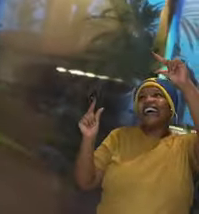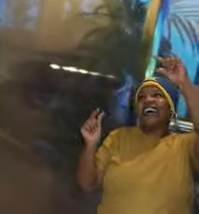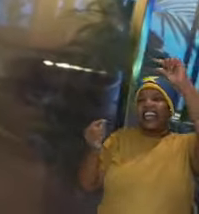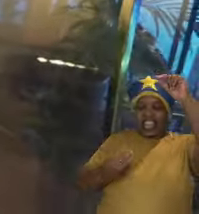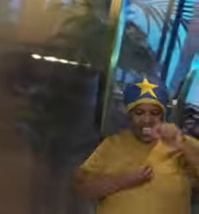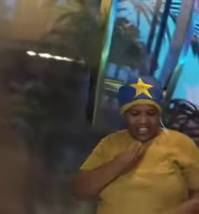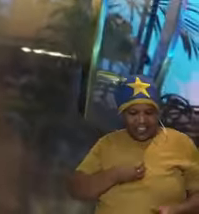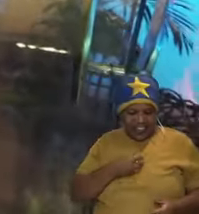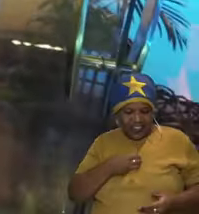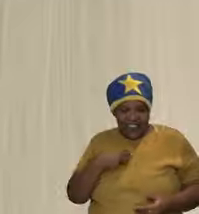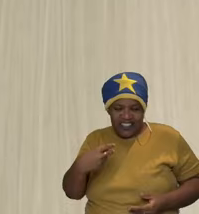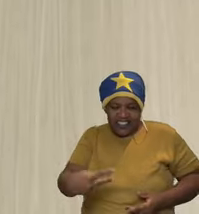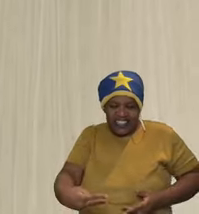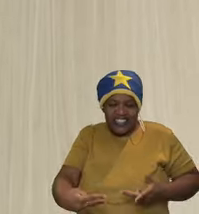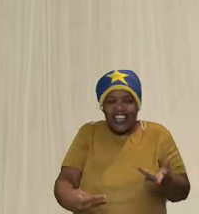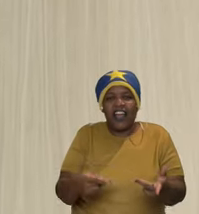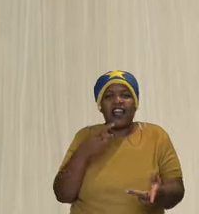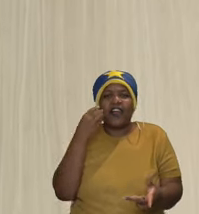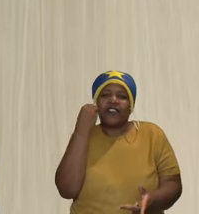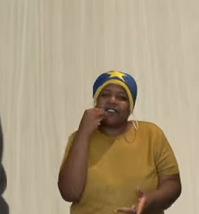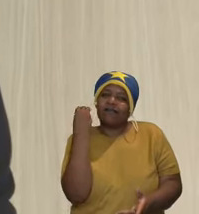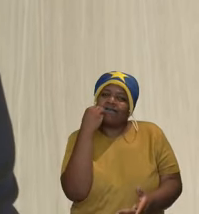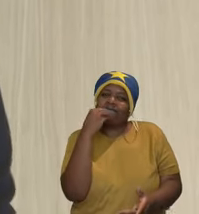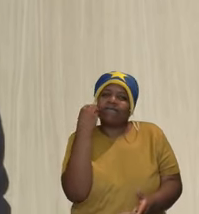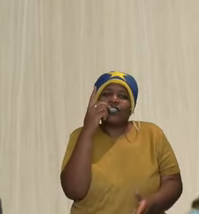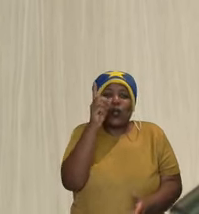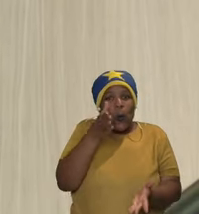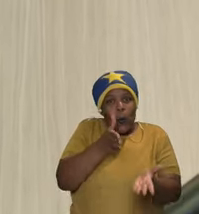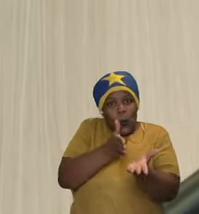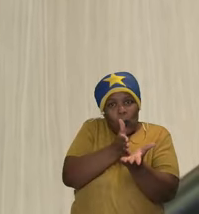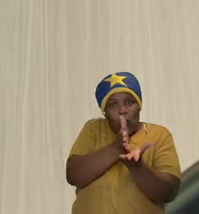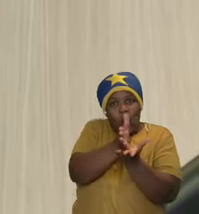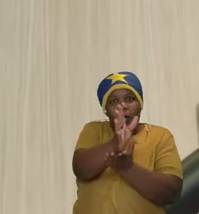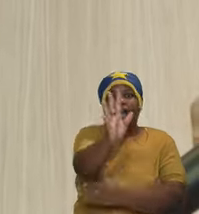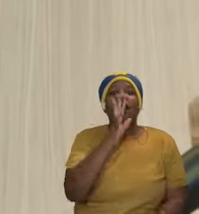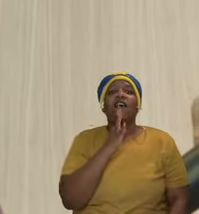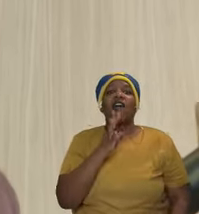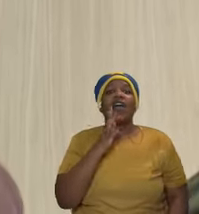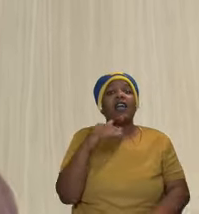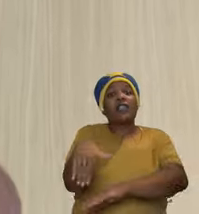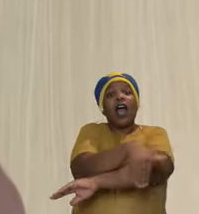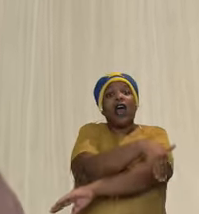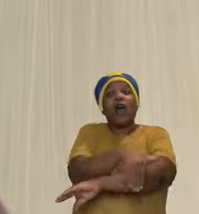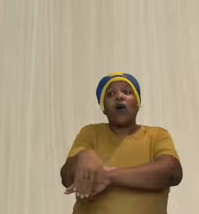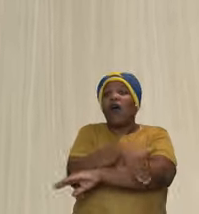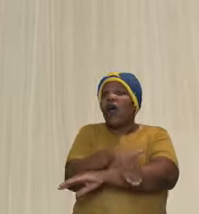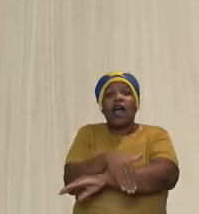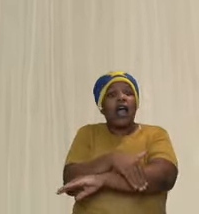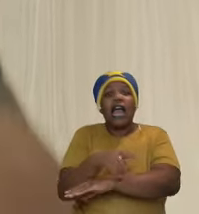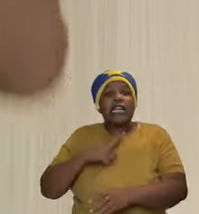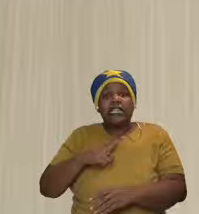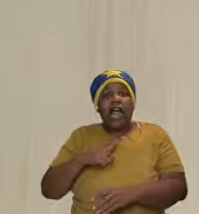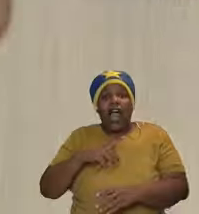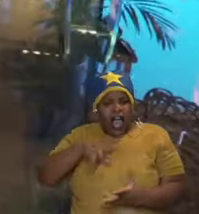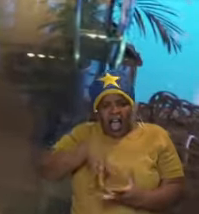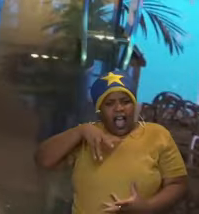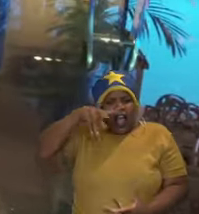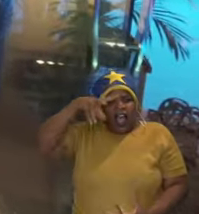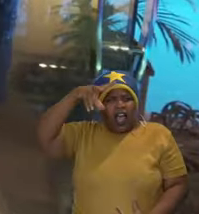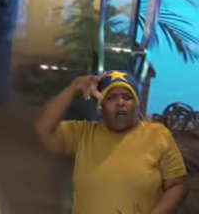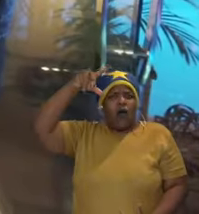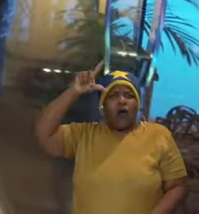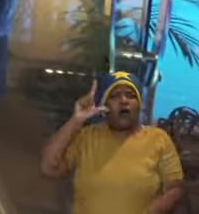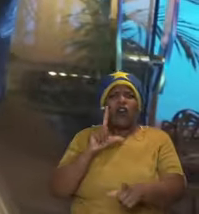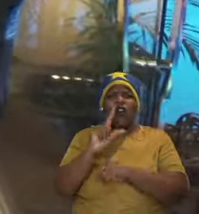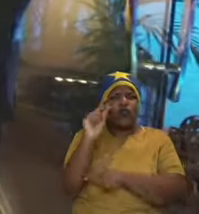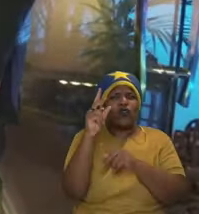despida, que se insinua. Só tinha uma avenida e o conhecimento da rua. Lavou a alma e foi, mas